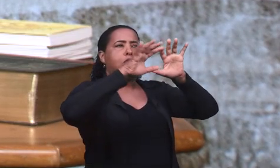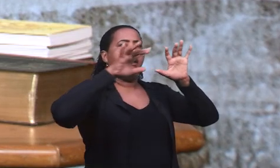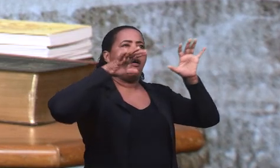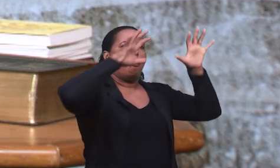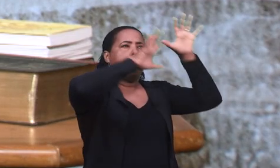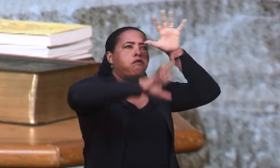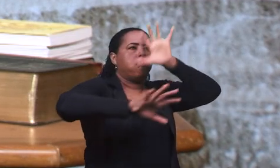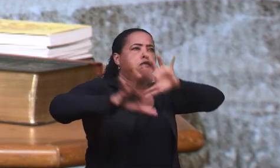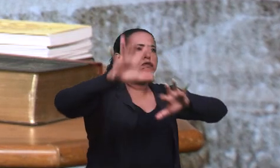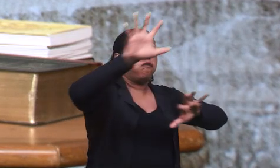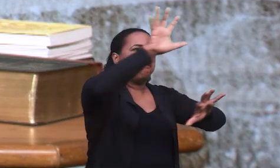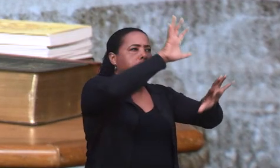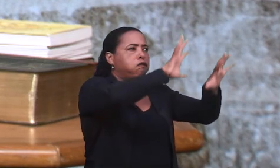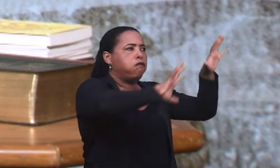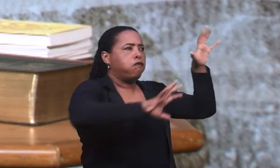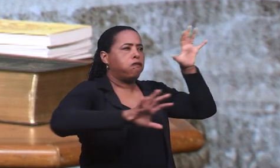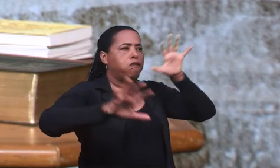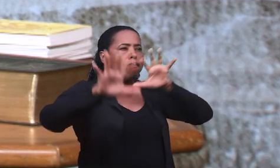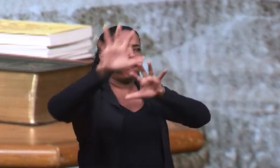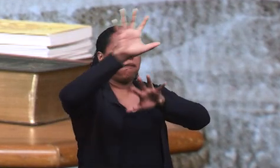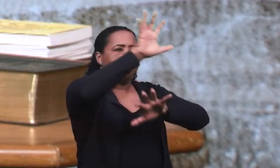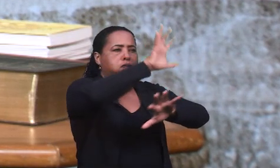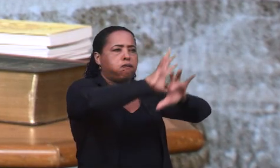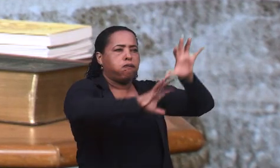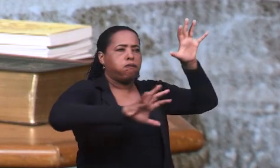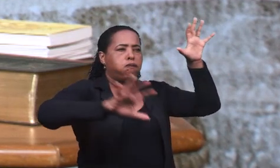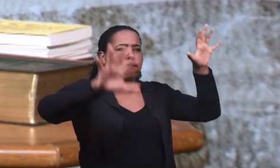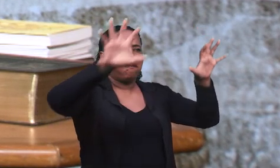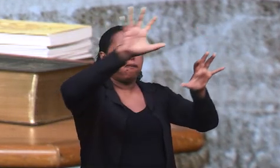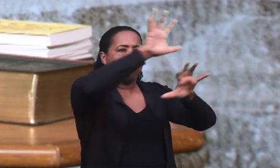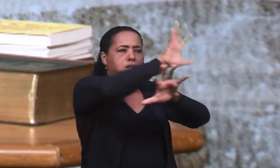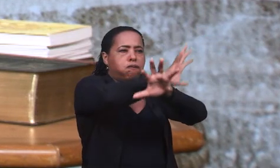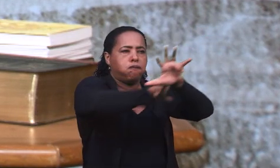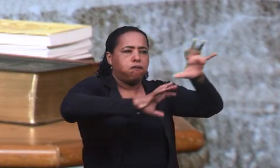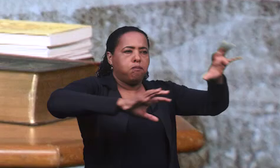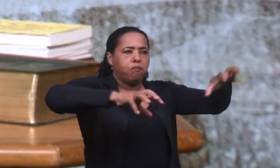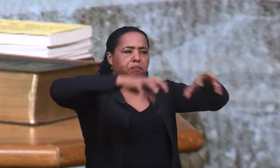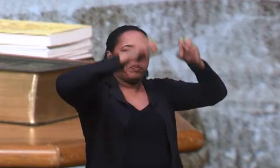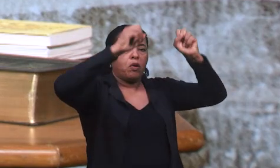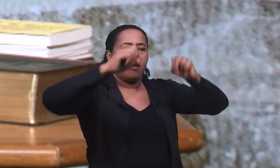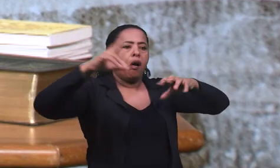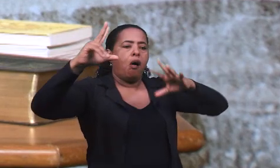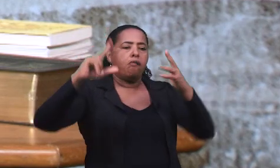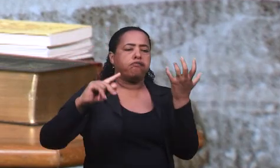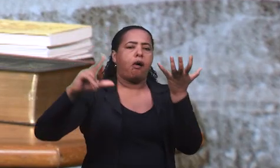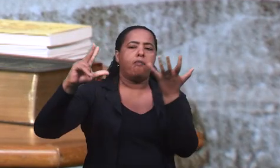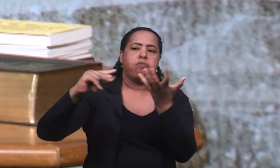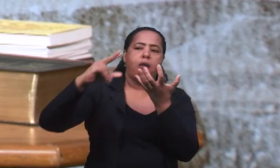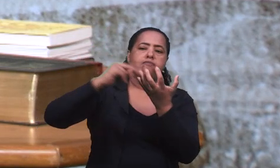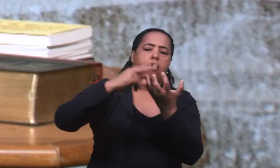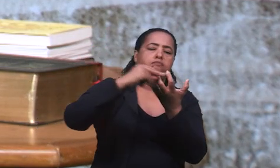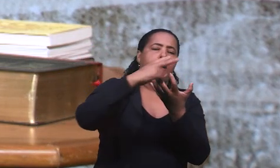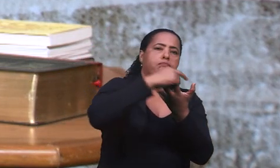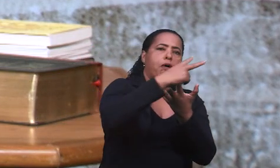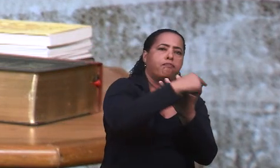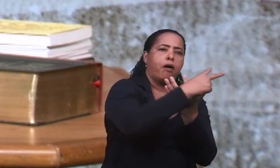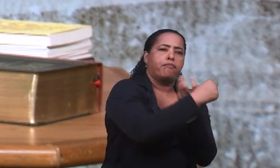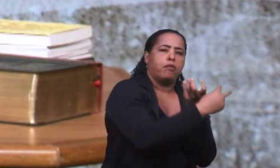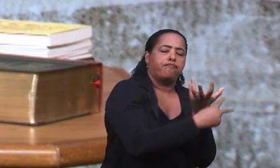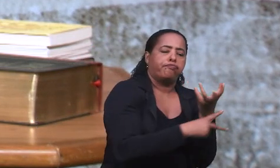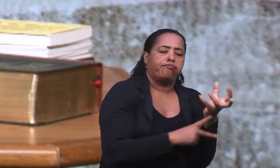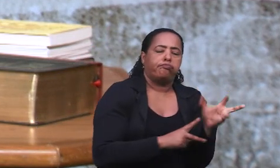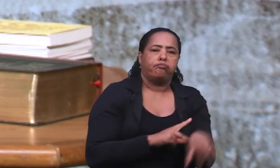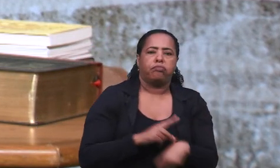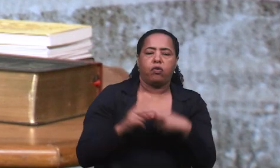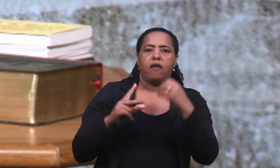terra, de modo que a terra se escureceu, e comeram toda a erva da terra, e todo o